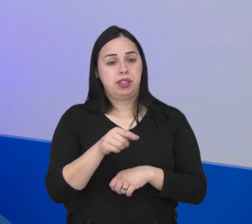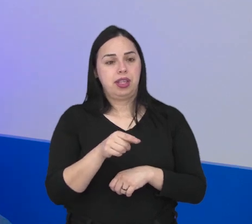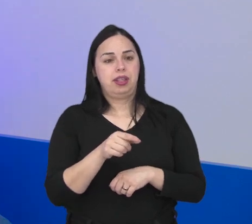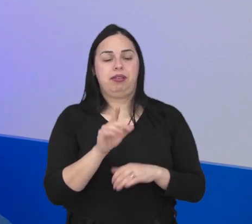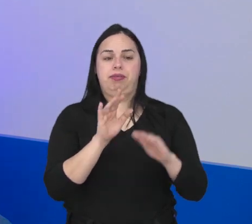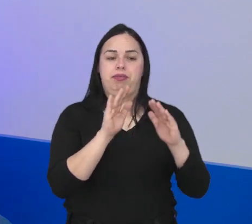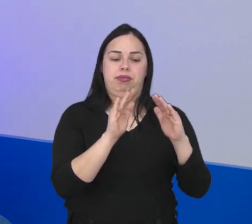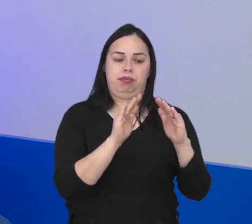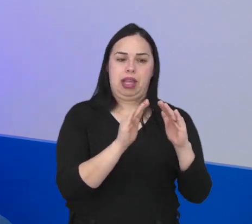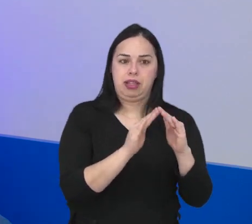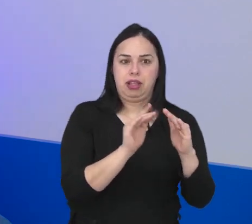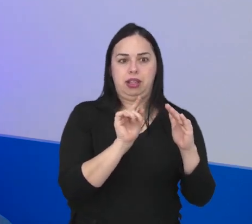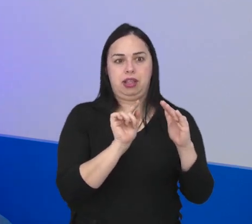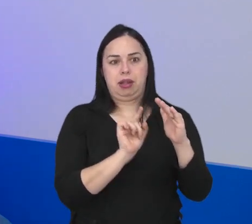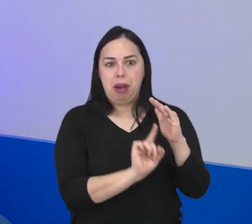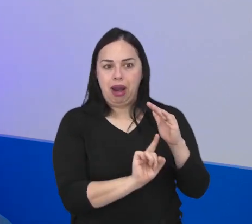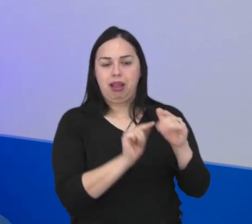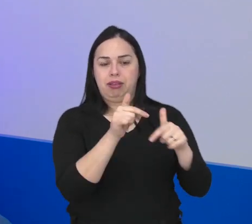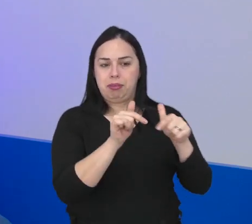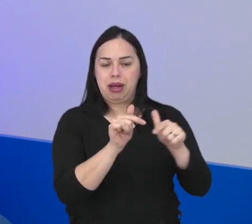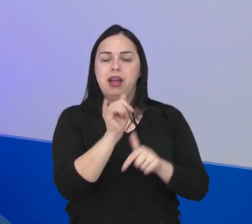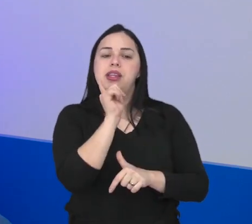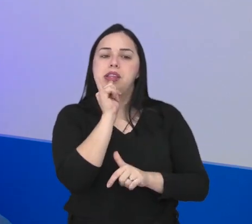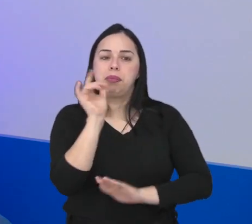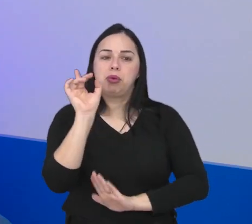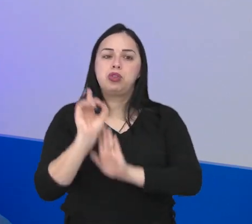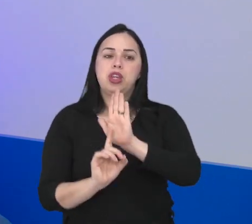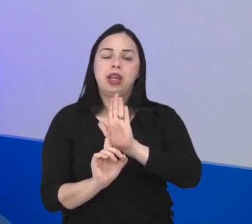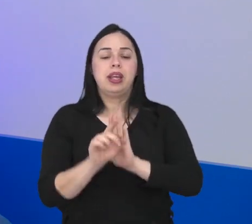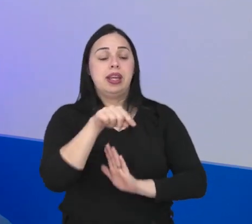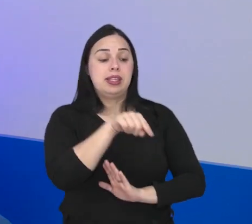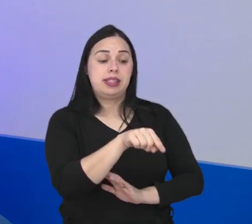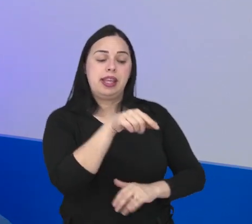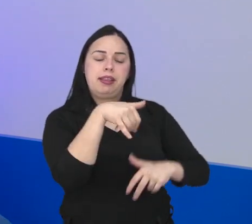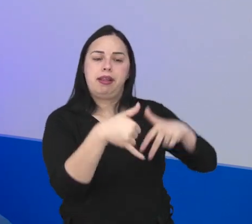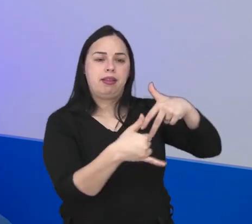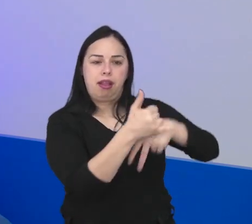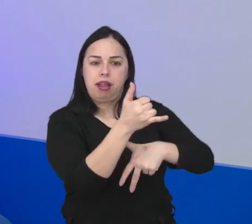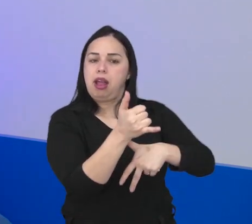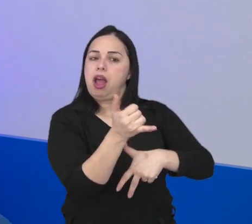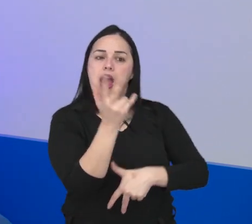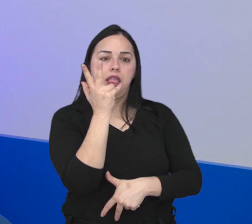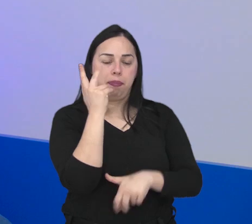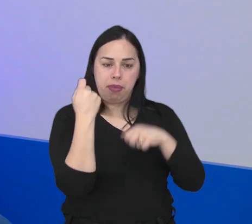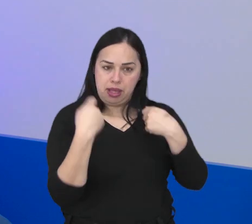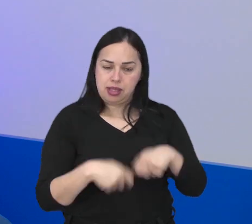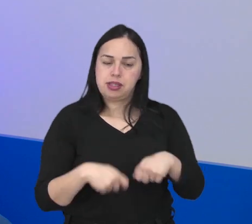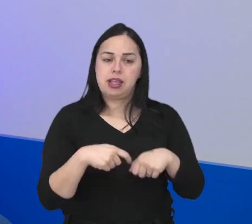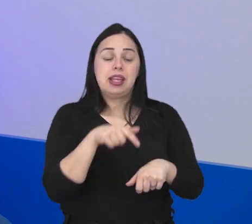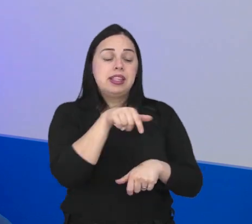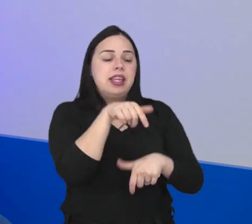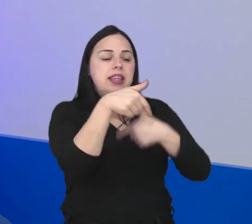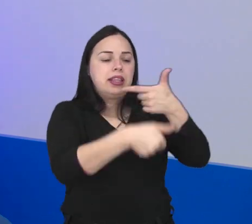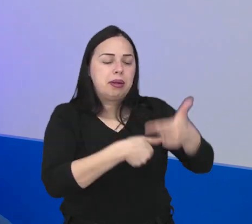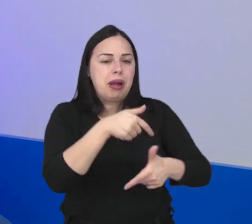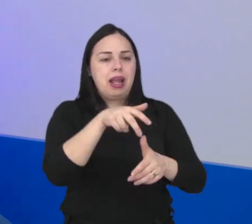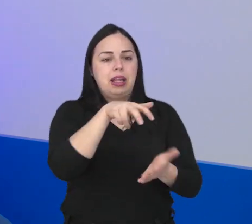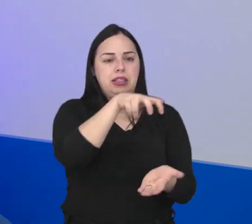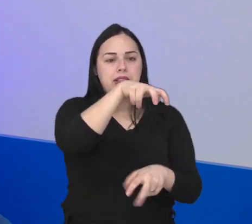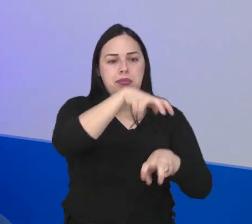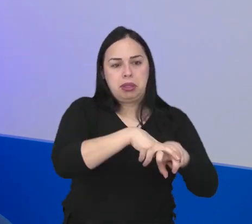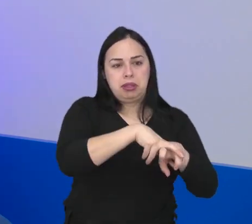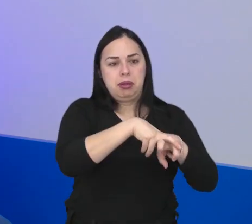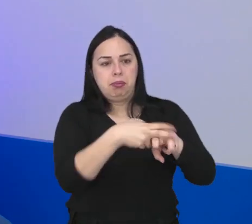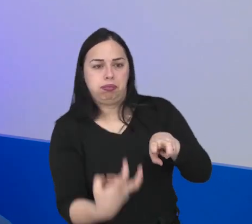reconhecidos estando você dentro de casa quanto estando você fora de casa. Por exemplo, o acidente de trabalho, mesmo que você esteja dentro da sua casa, se você está